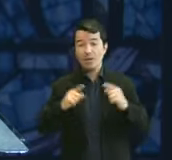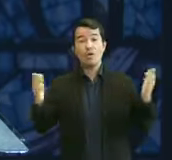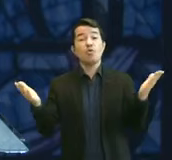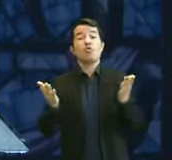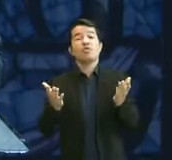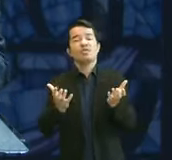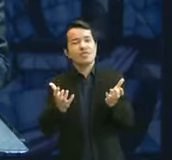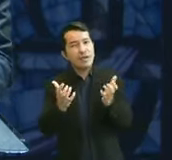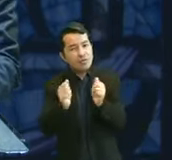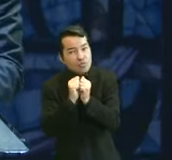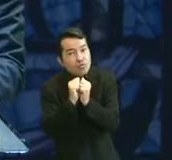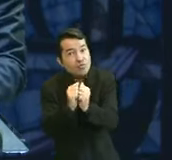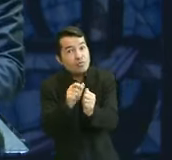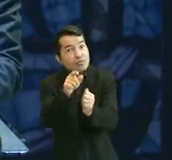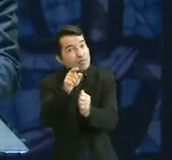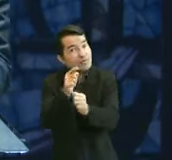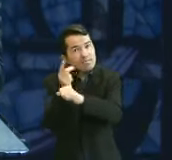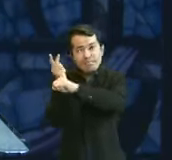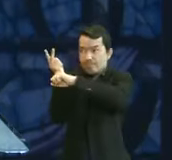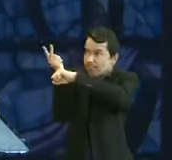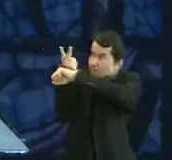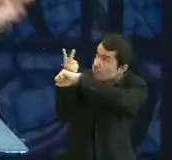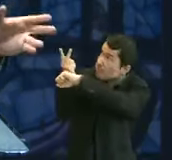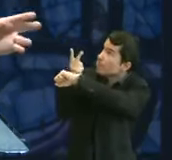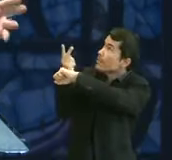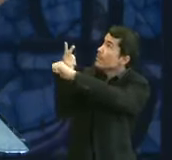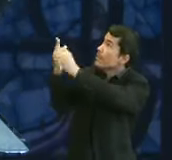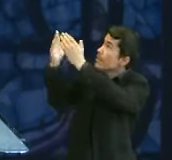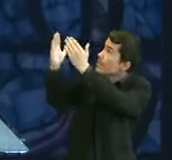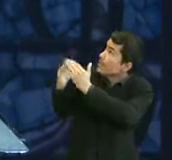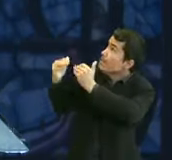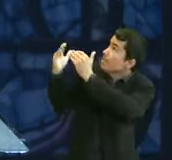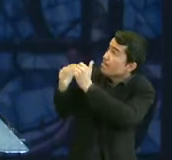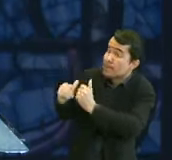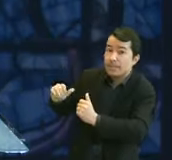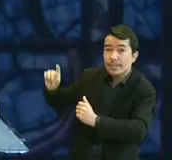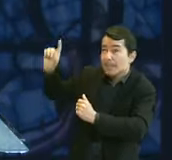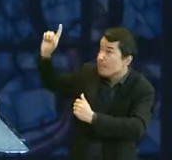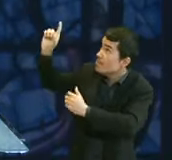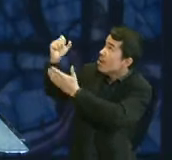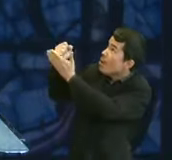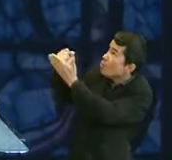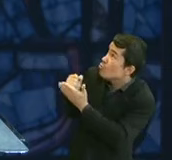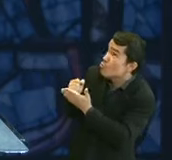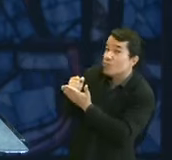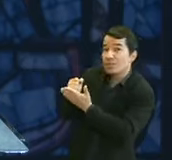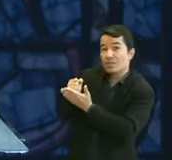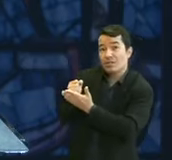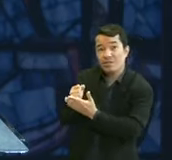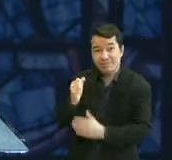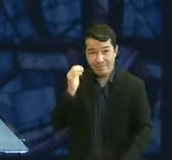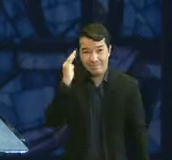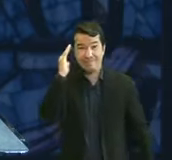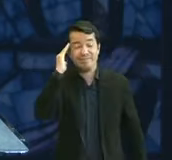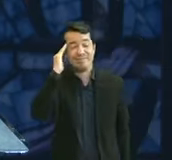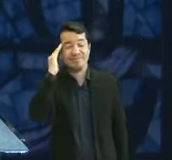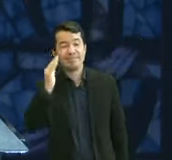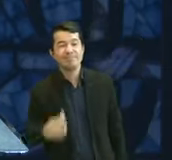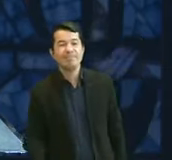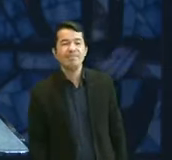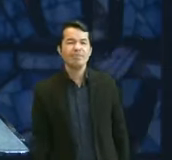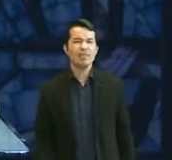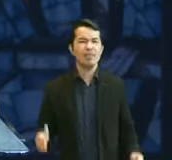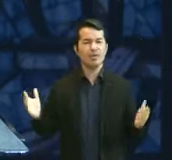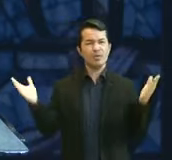céus e procurar abastecimento do Espírito na minha vida. Quantos desejam isso? Levantem as mãos. Hoje eu